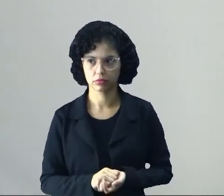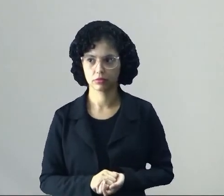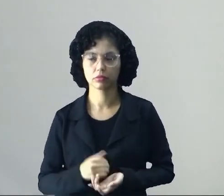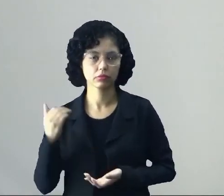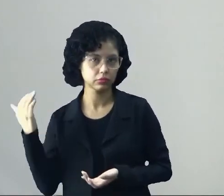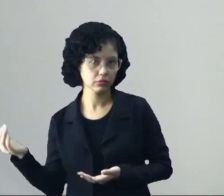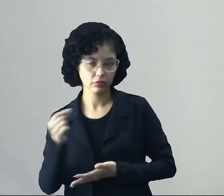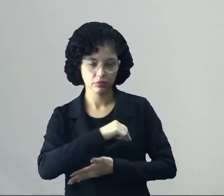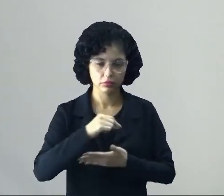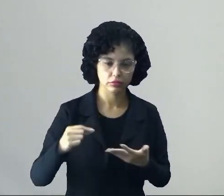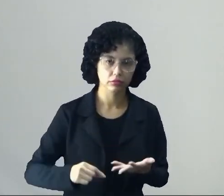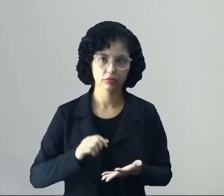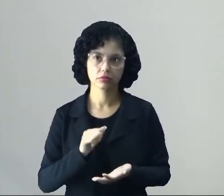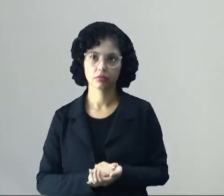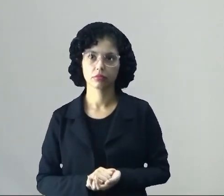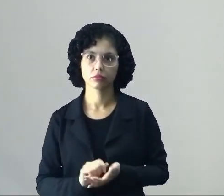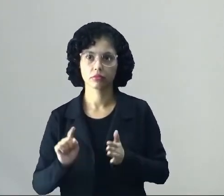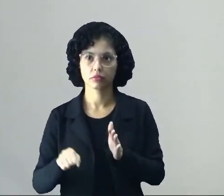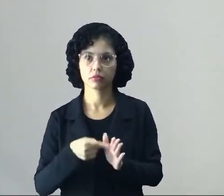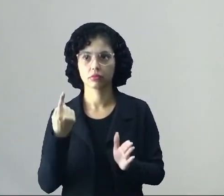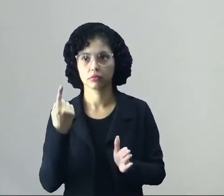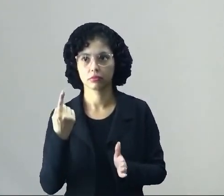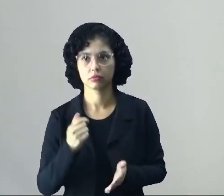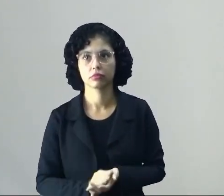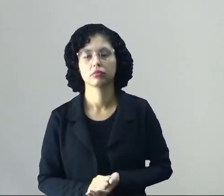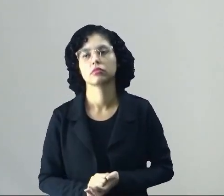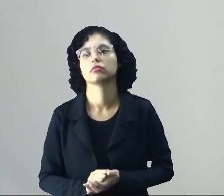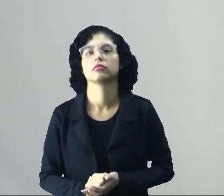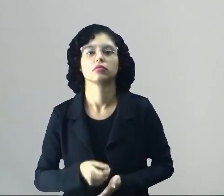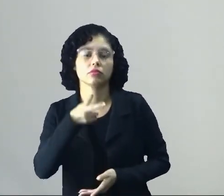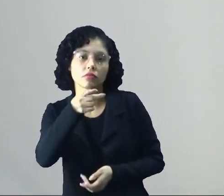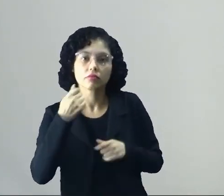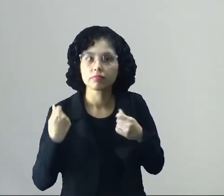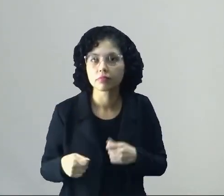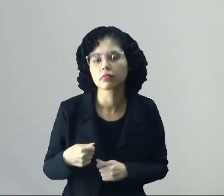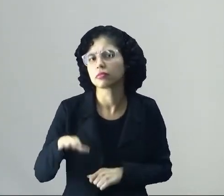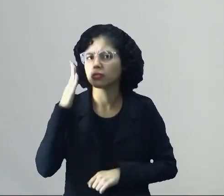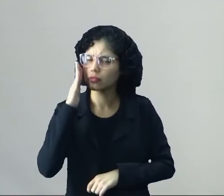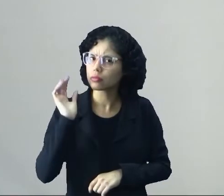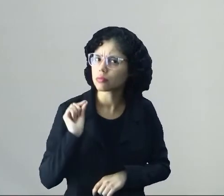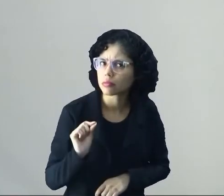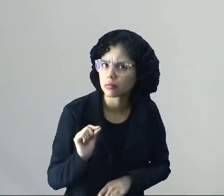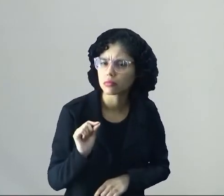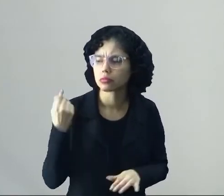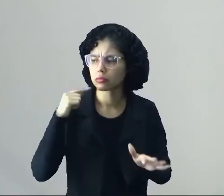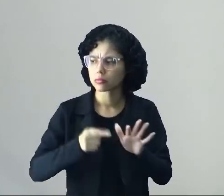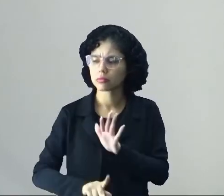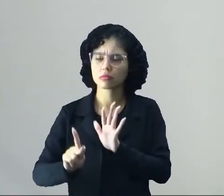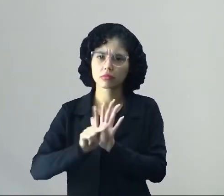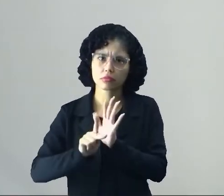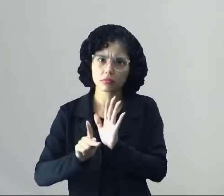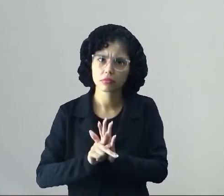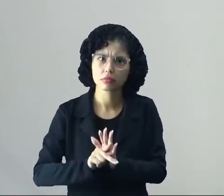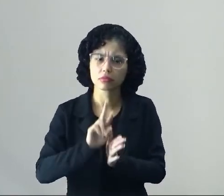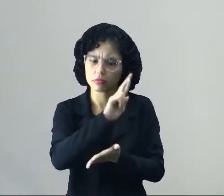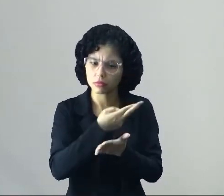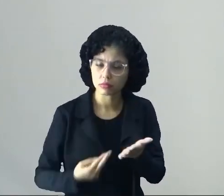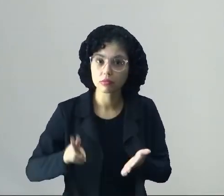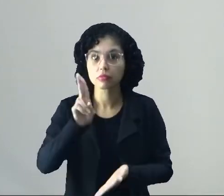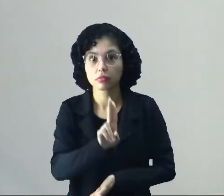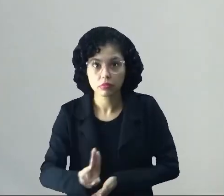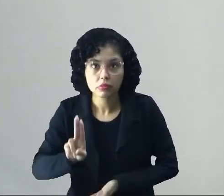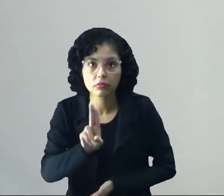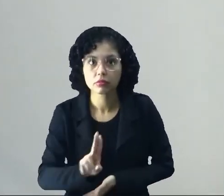de elementos coesivos. Então, primeiramente, você precisa entender que dentro da sua redação você tem que